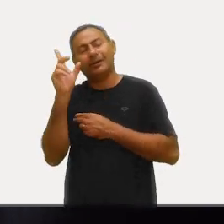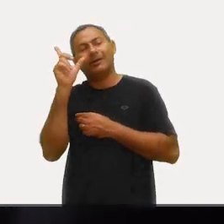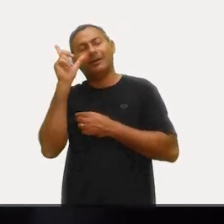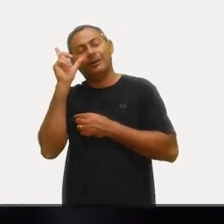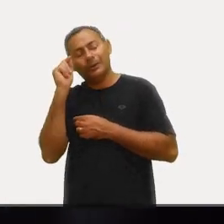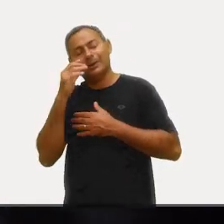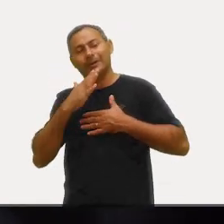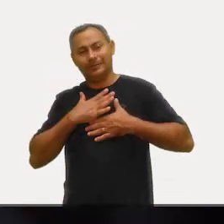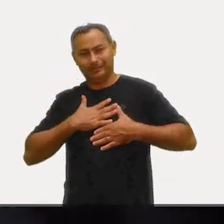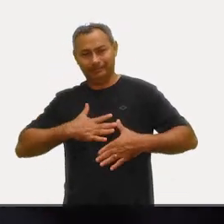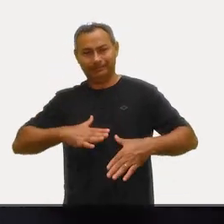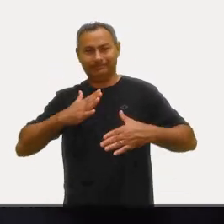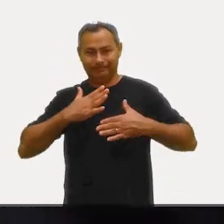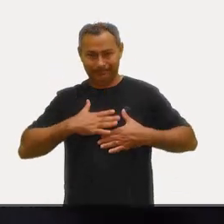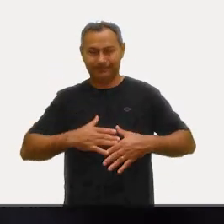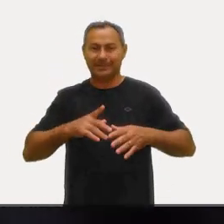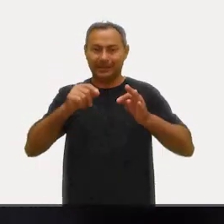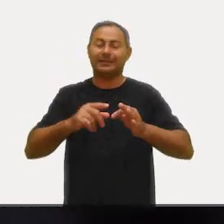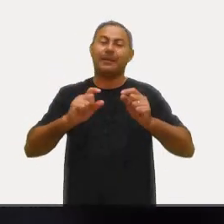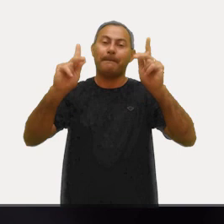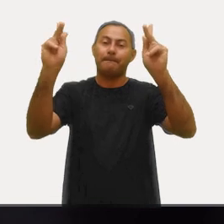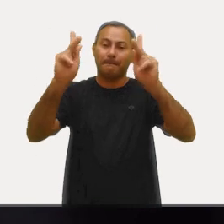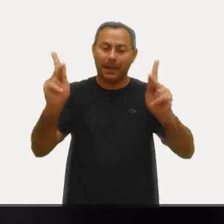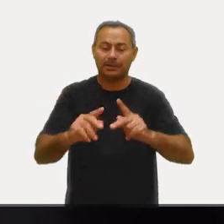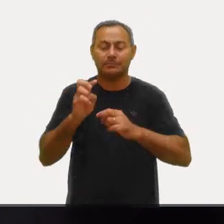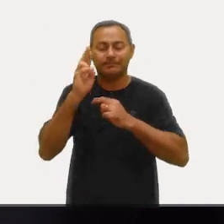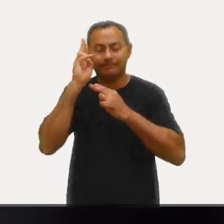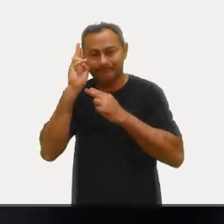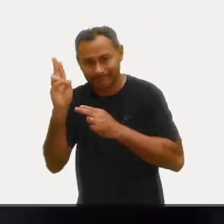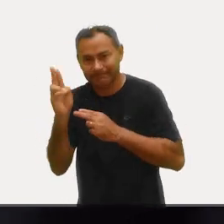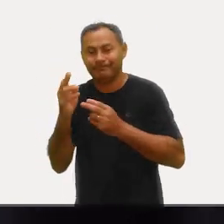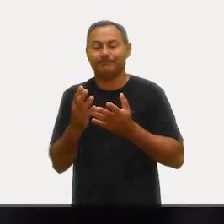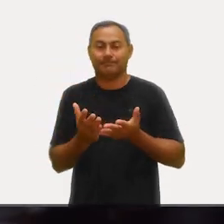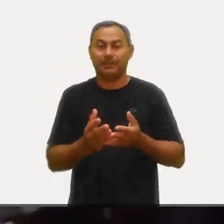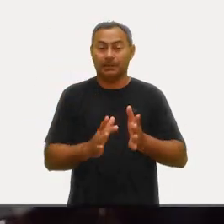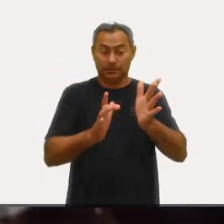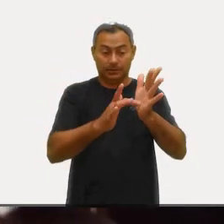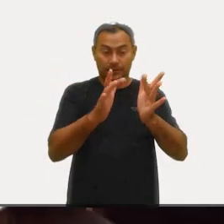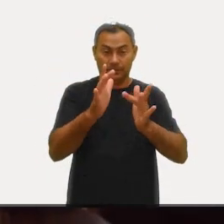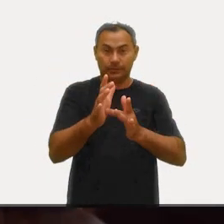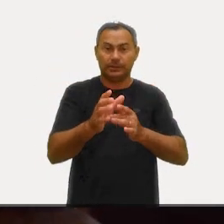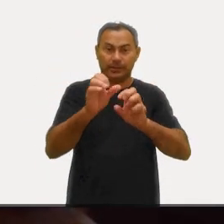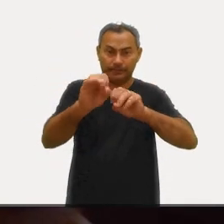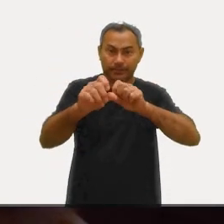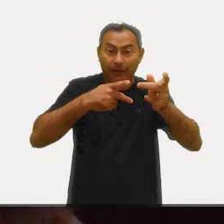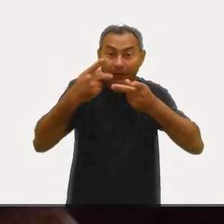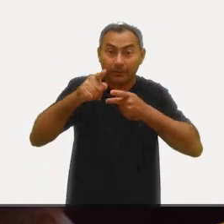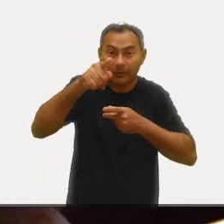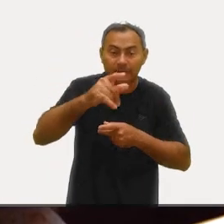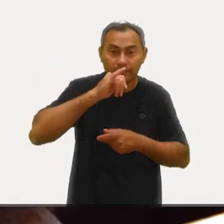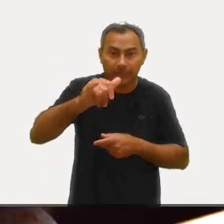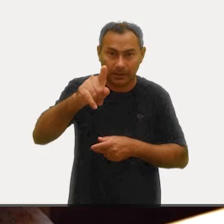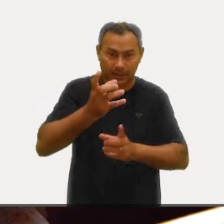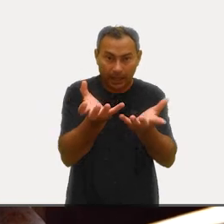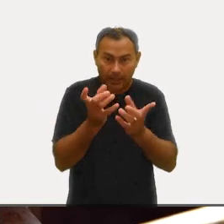e dormiu. Ele deitou em paz e dormiu. Jesus está dizendo para você que